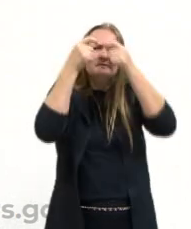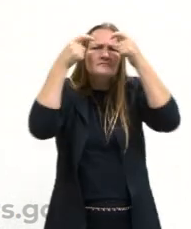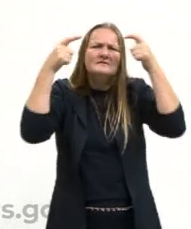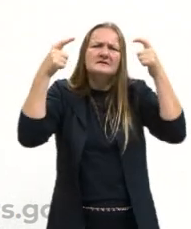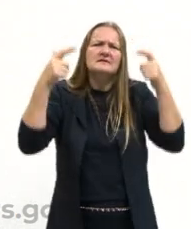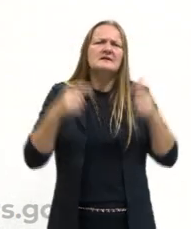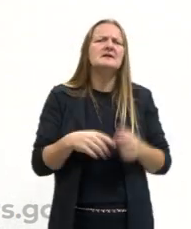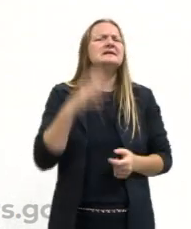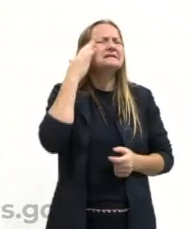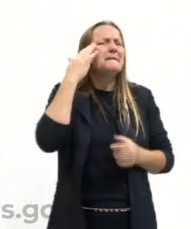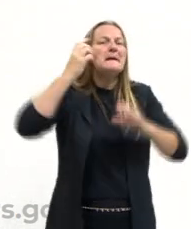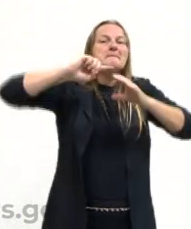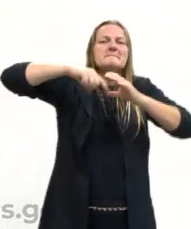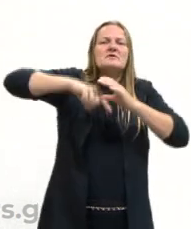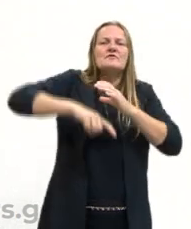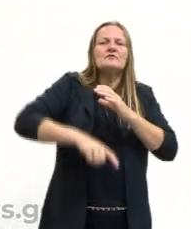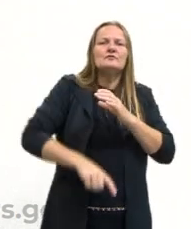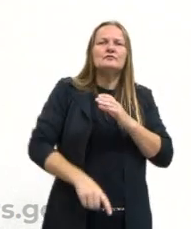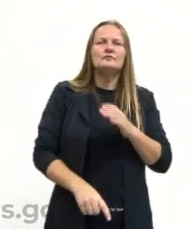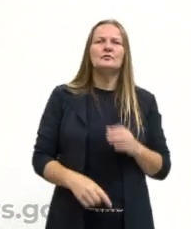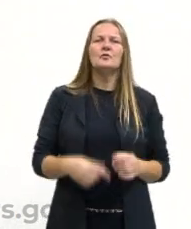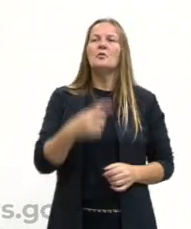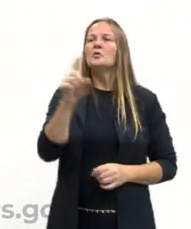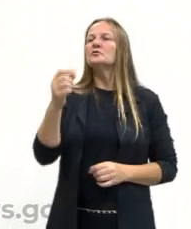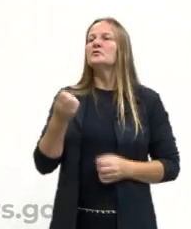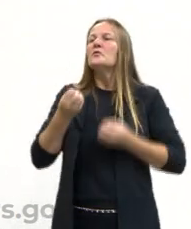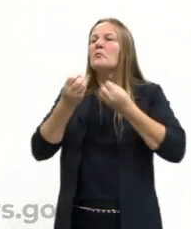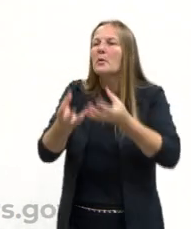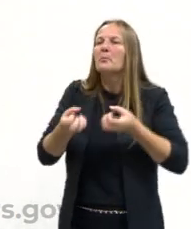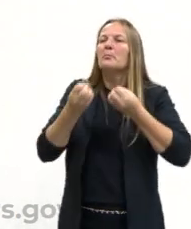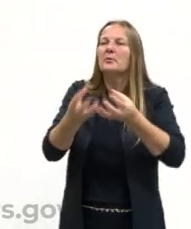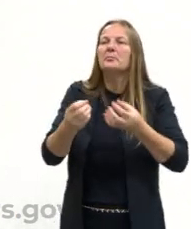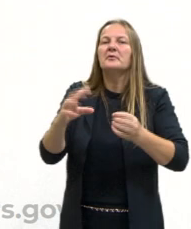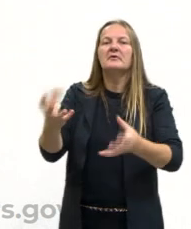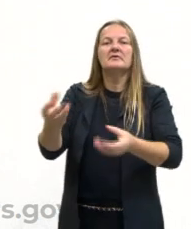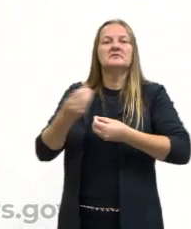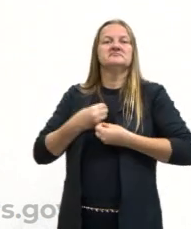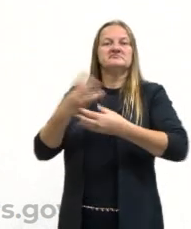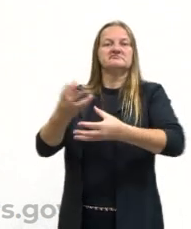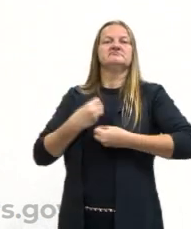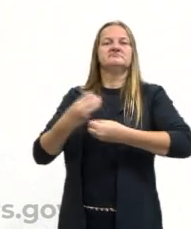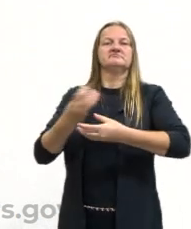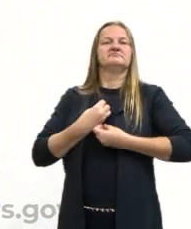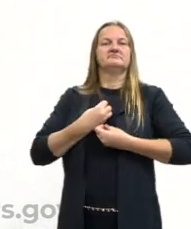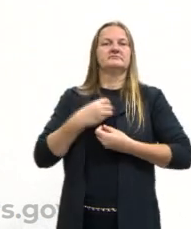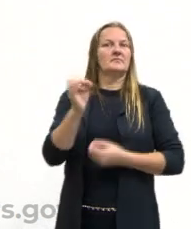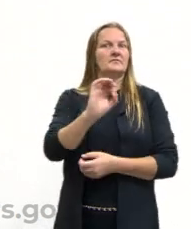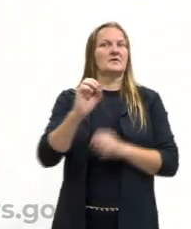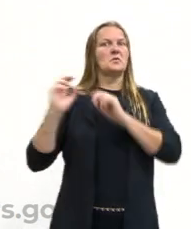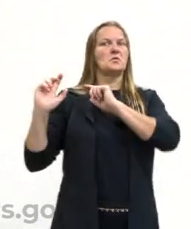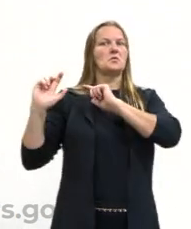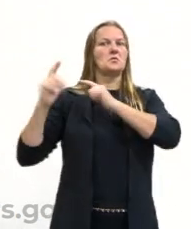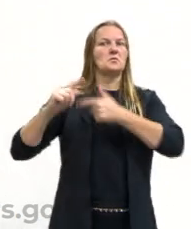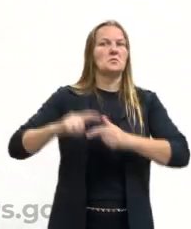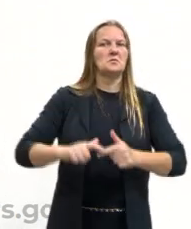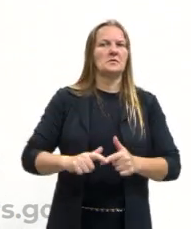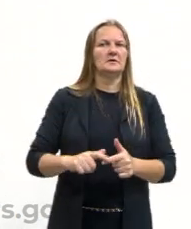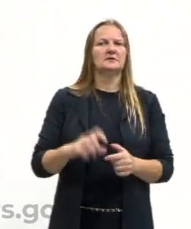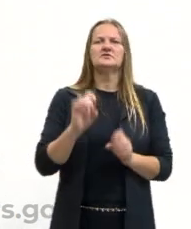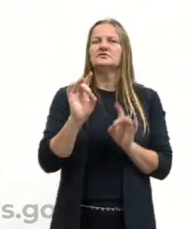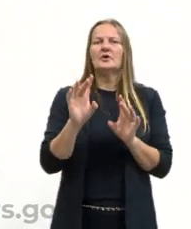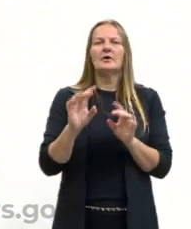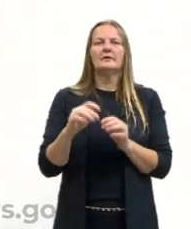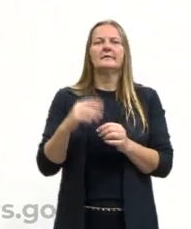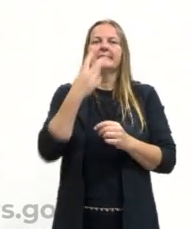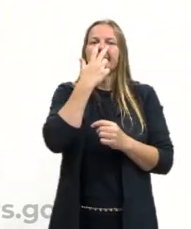pessoas estivessem né não eram porque outros avião oi Daniela sou porque a tradição havia as pessoas haviam